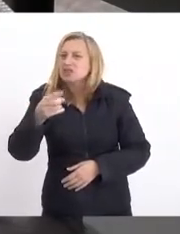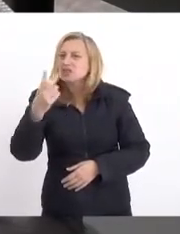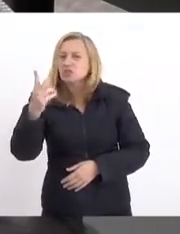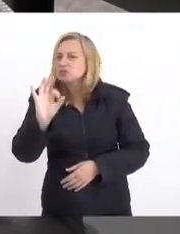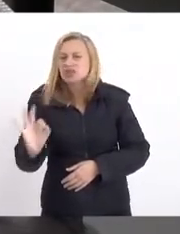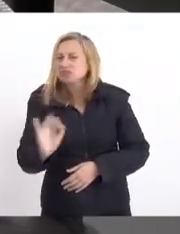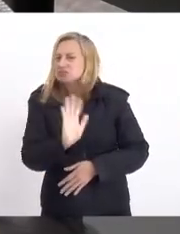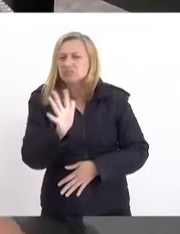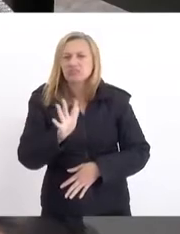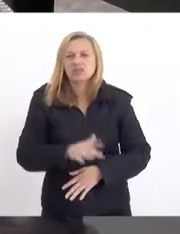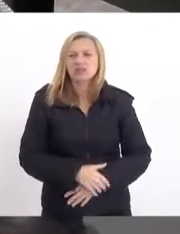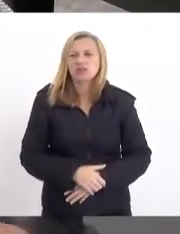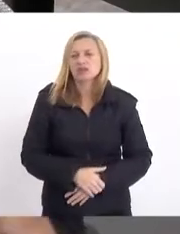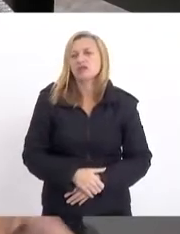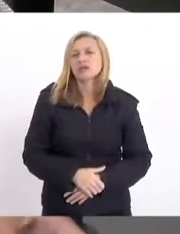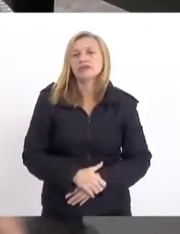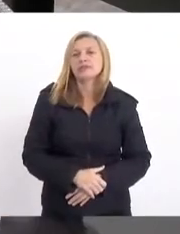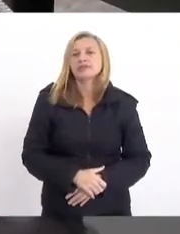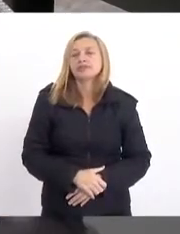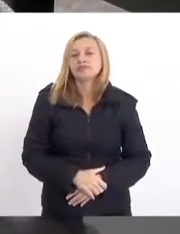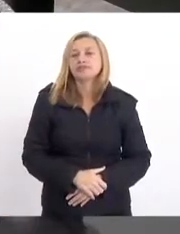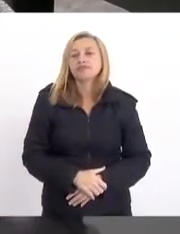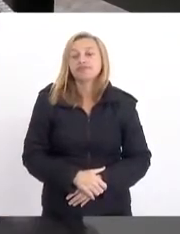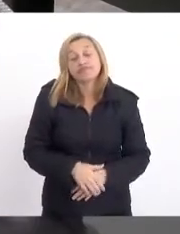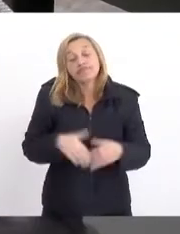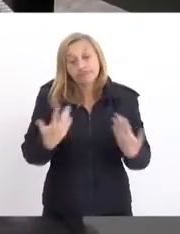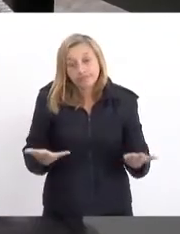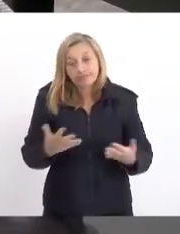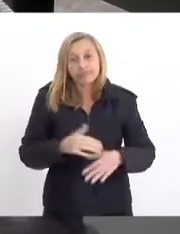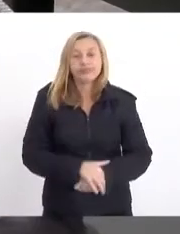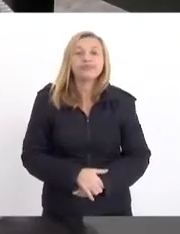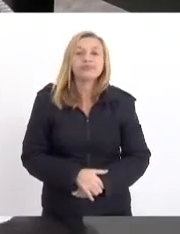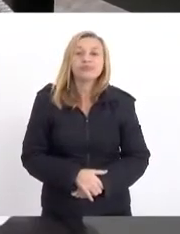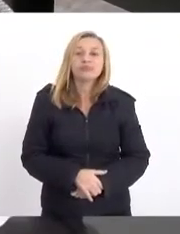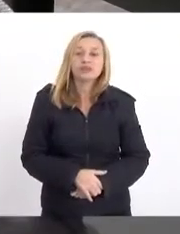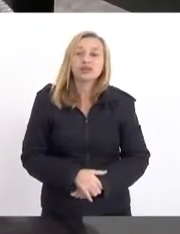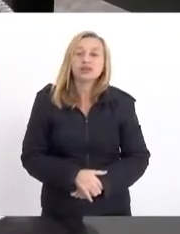2%. Né? Então,